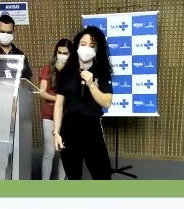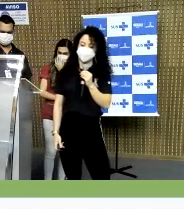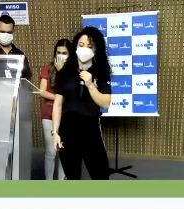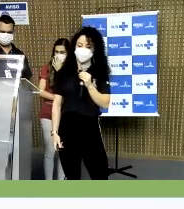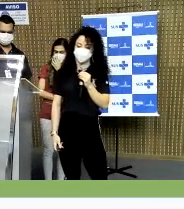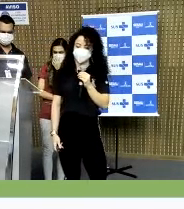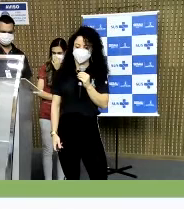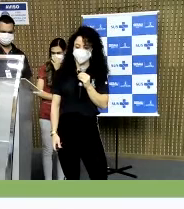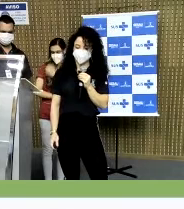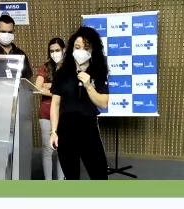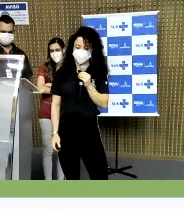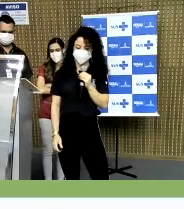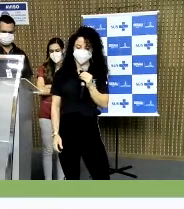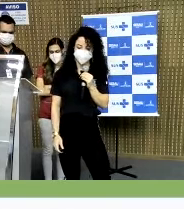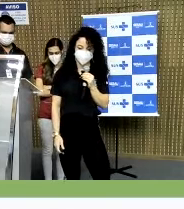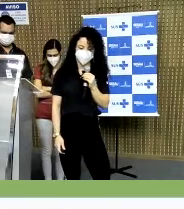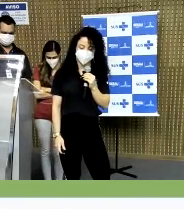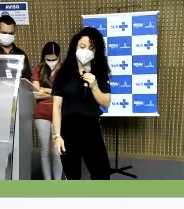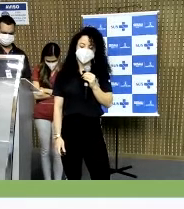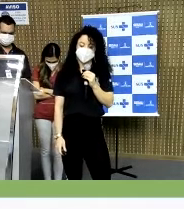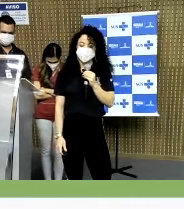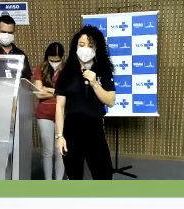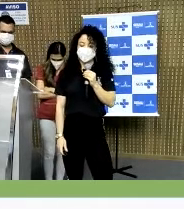no primeiro semestre de 2021, 16%.